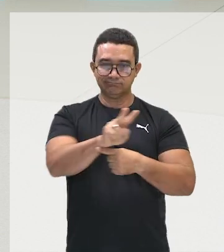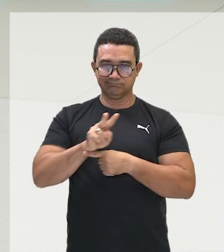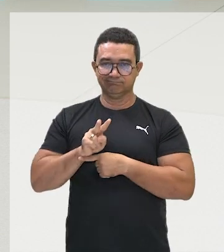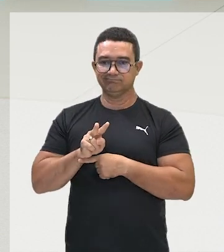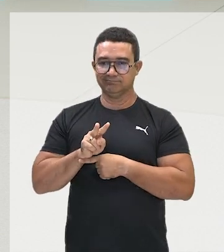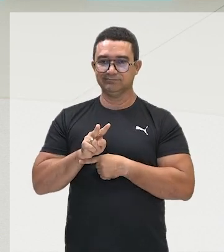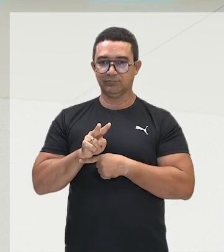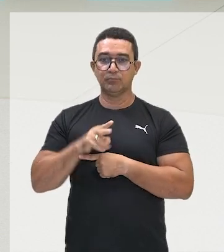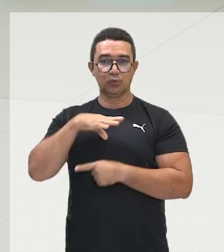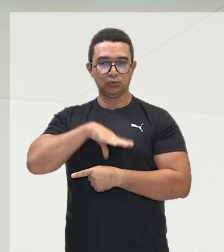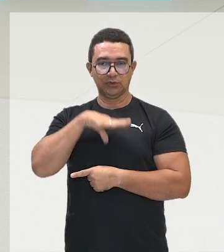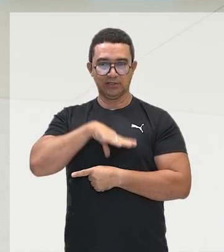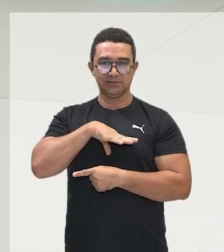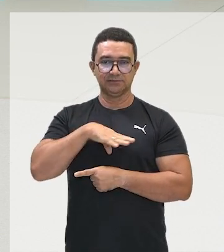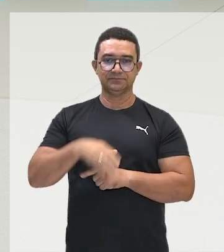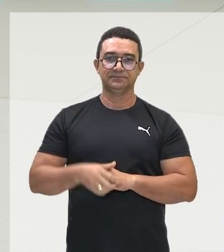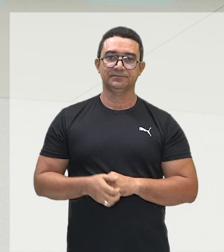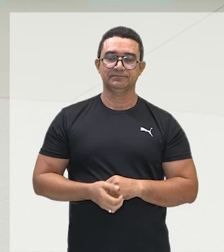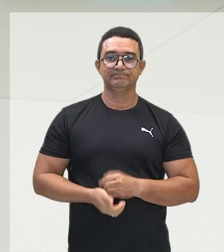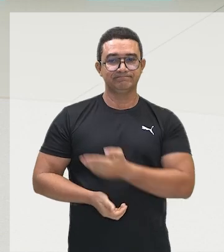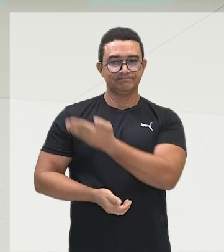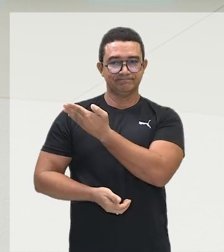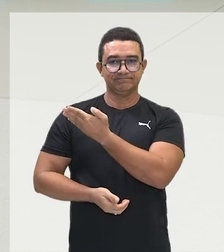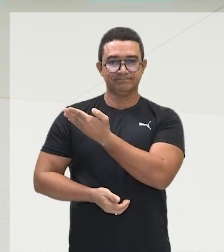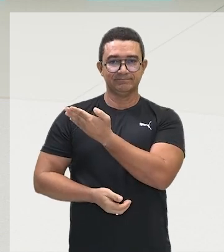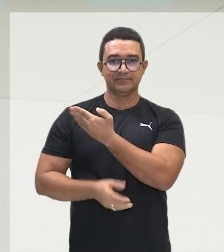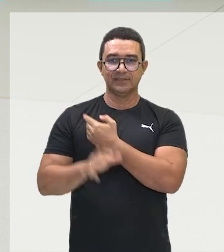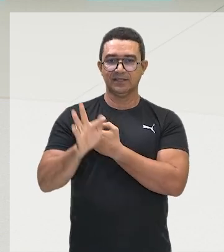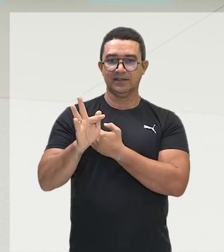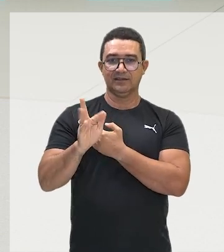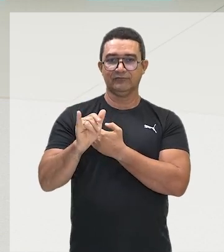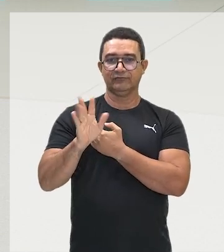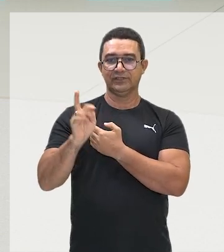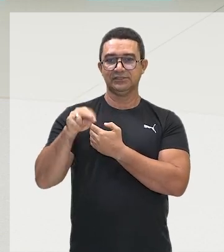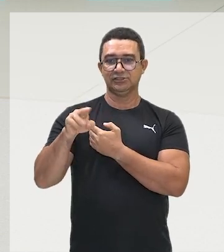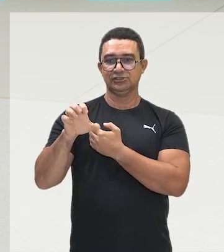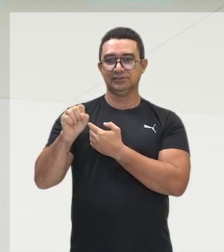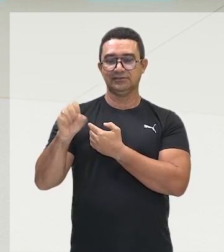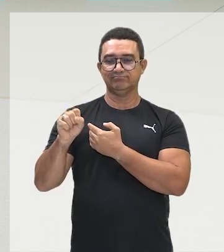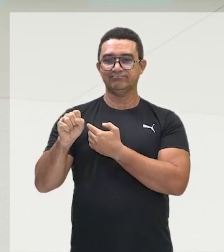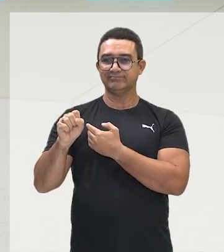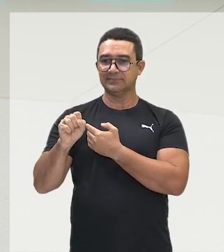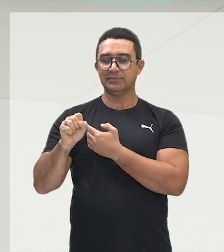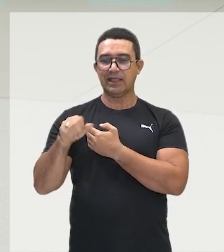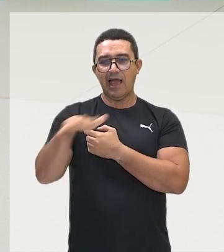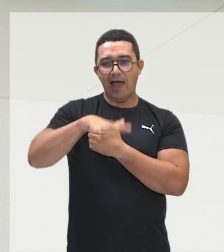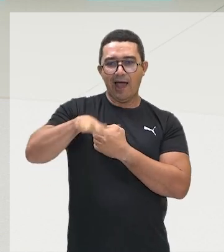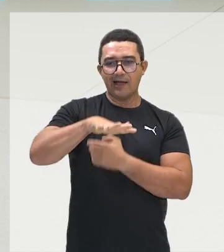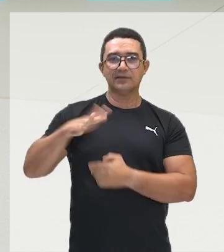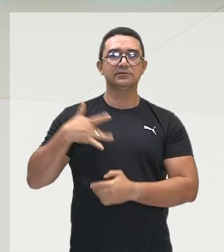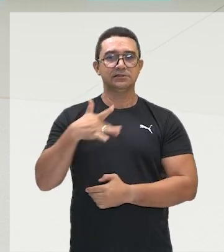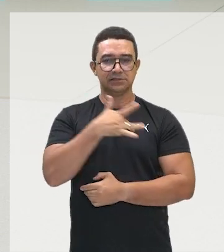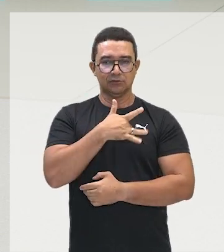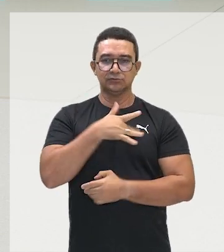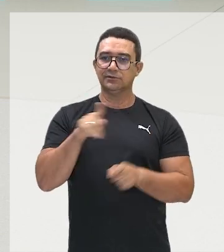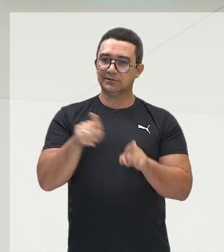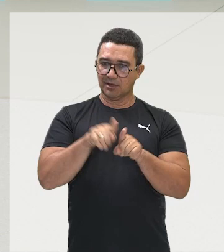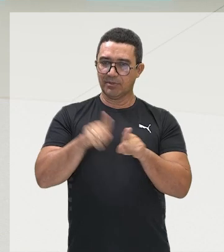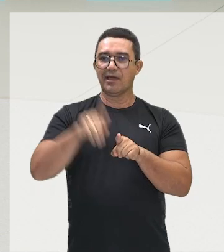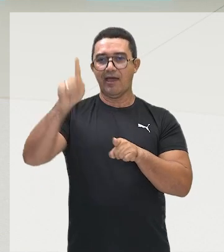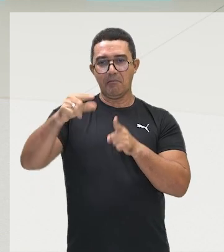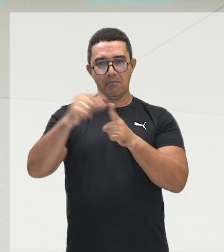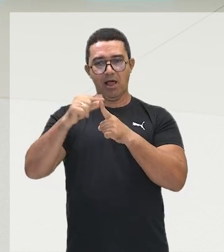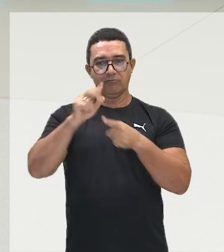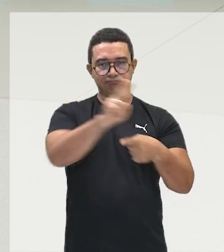alteração. Continuando, fitness, relacionado aí à saúde, né? Uma palavra também, um estrangeirismo que